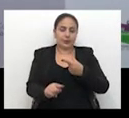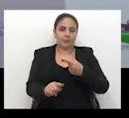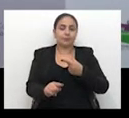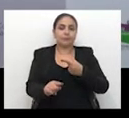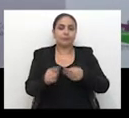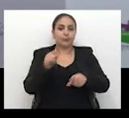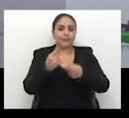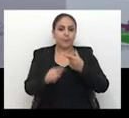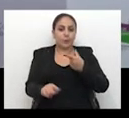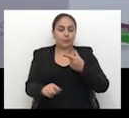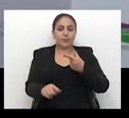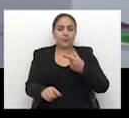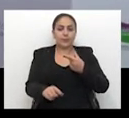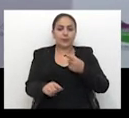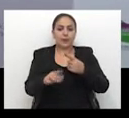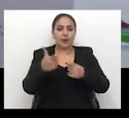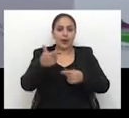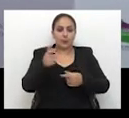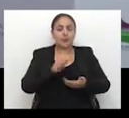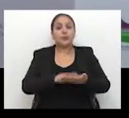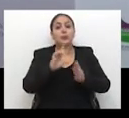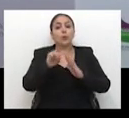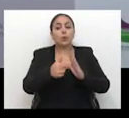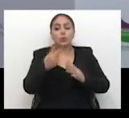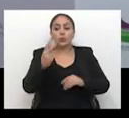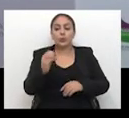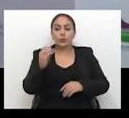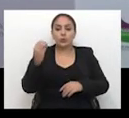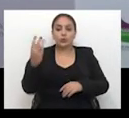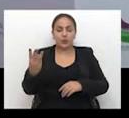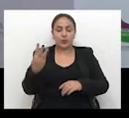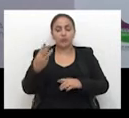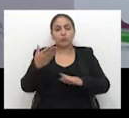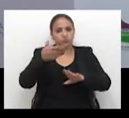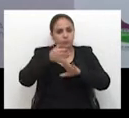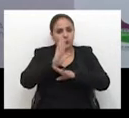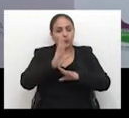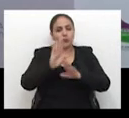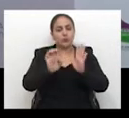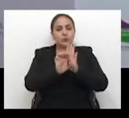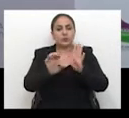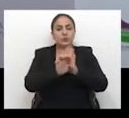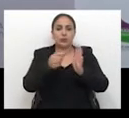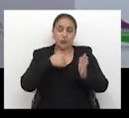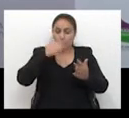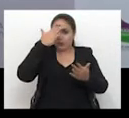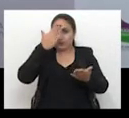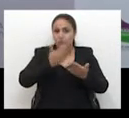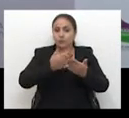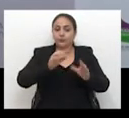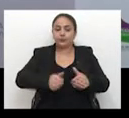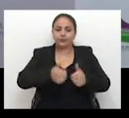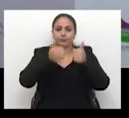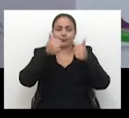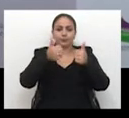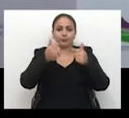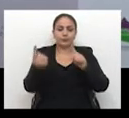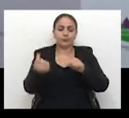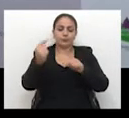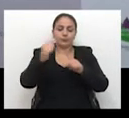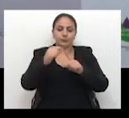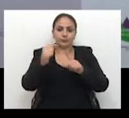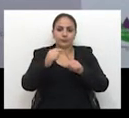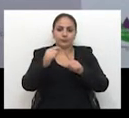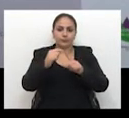das armas de fogo em 2003 quando falou foi aprovado o estatuto do desarmamento acreditem ou não melhor